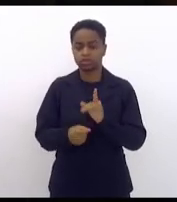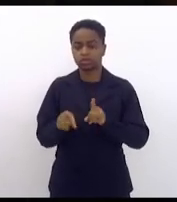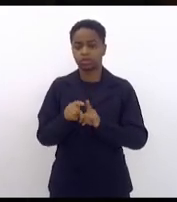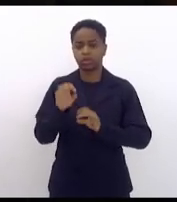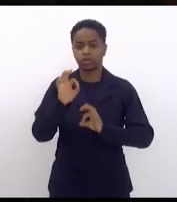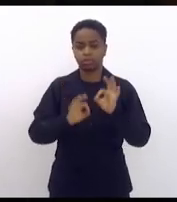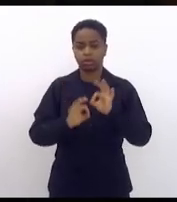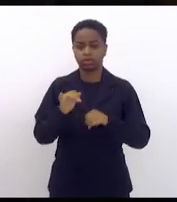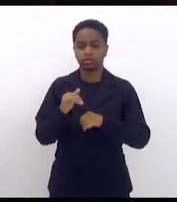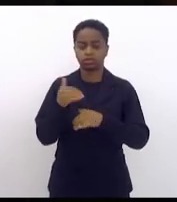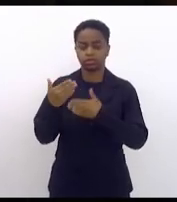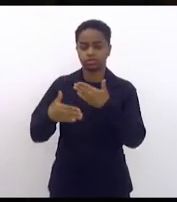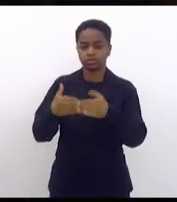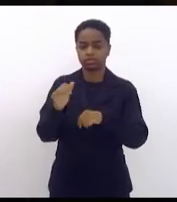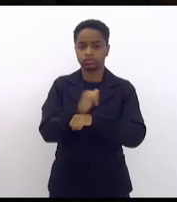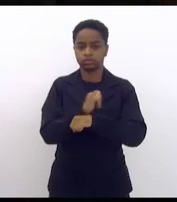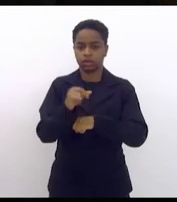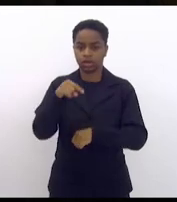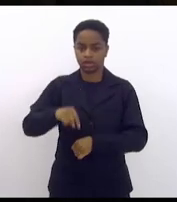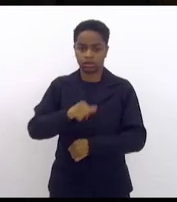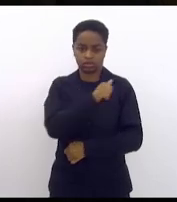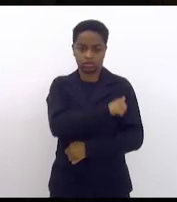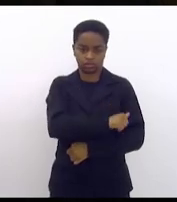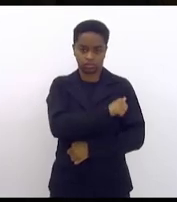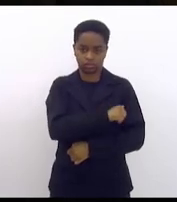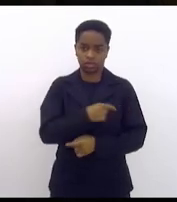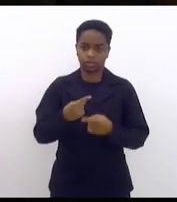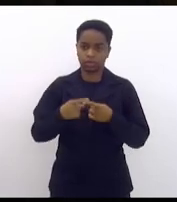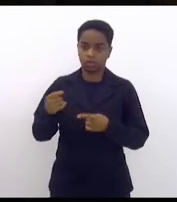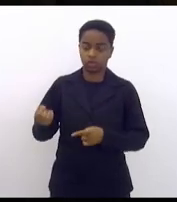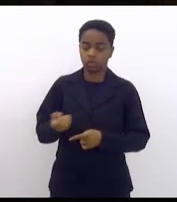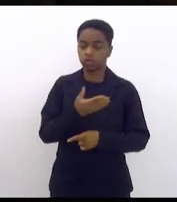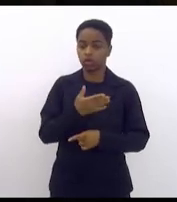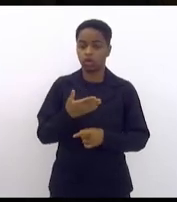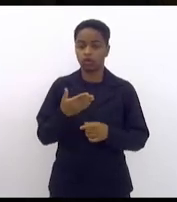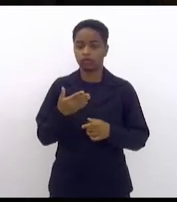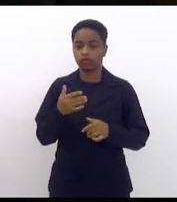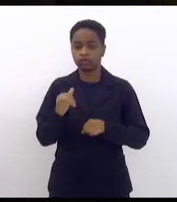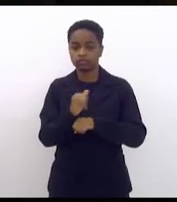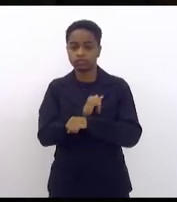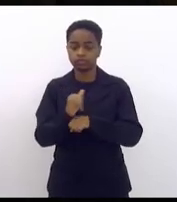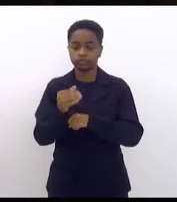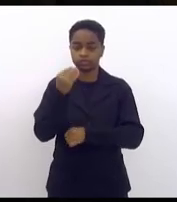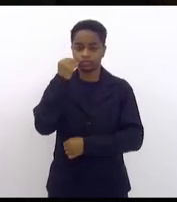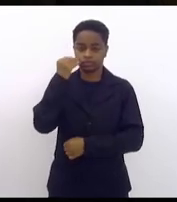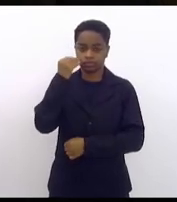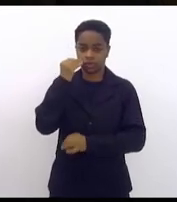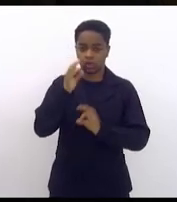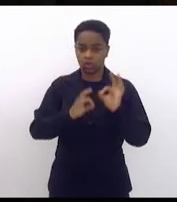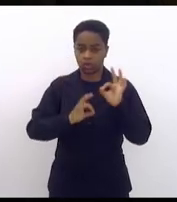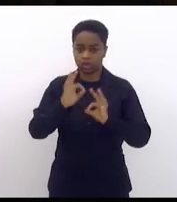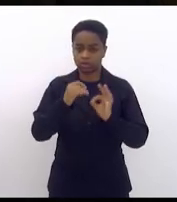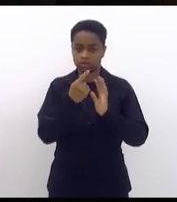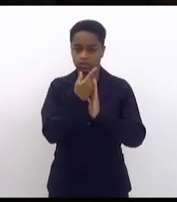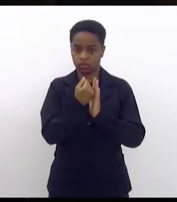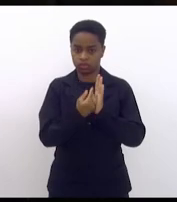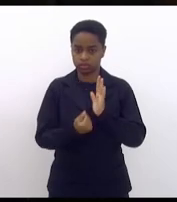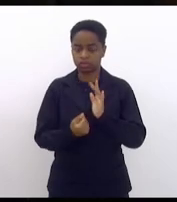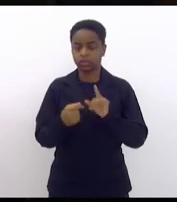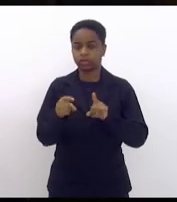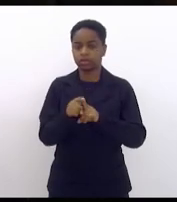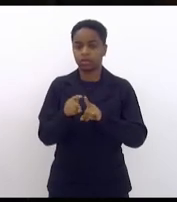Desenvolvimento Estratégico do Estado do Rio de Janeiro. Uma nova peça que busca não só organizar o orçamento,